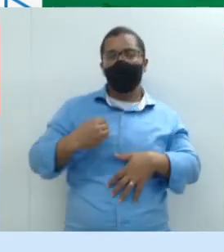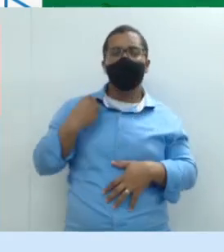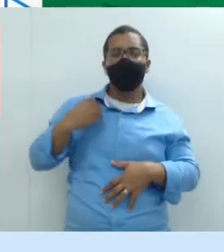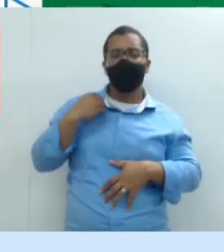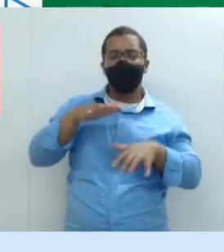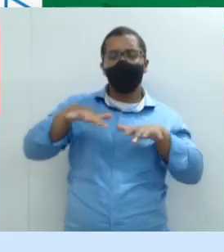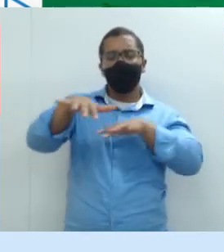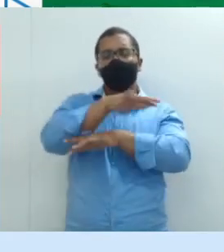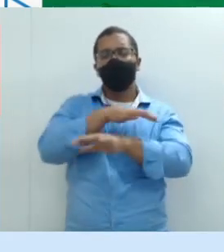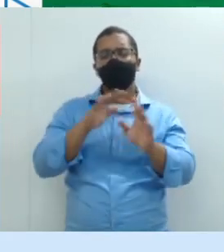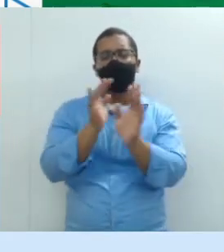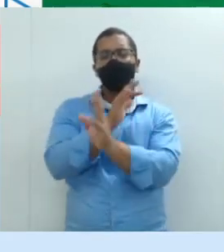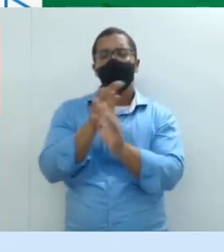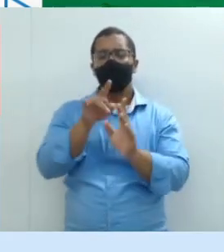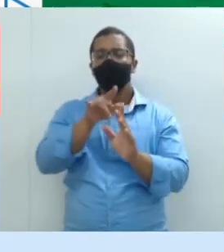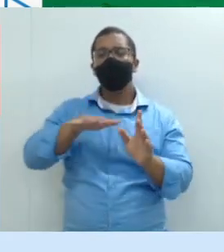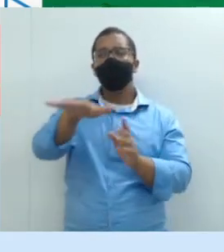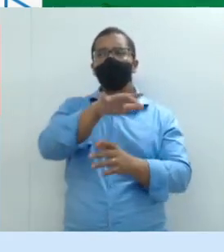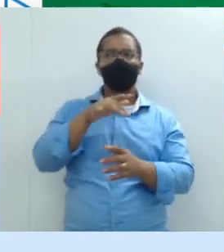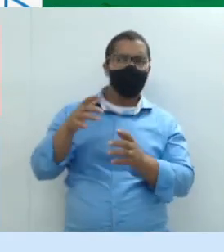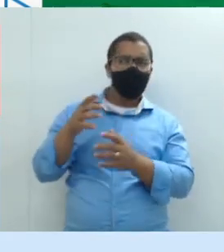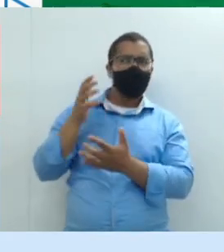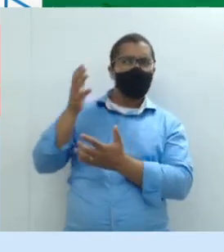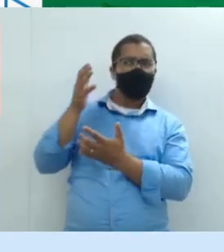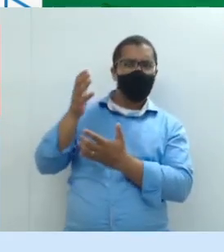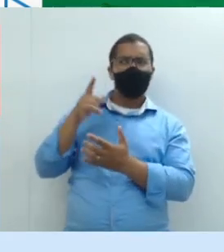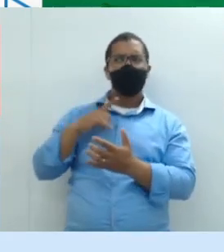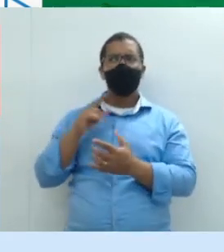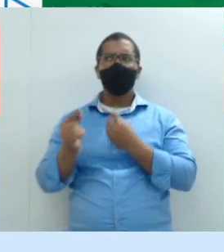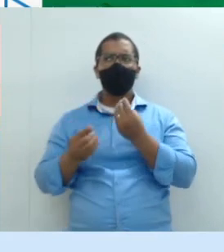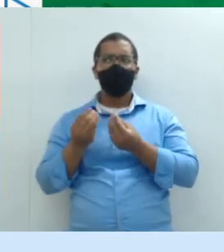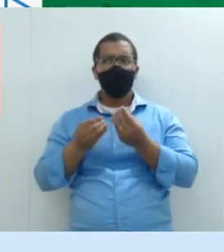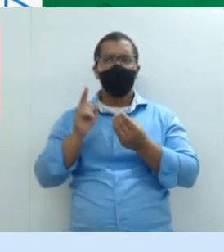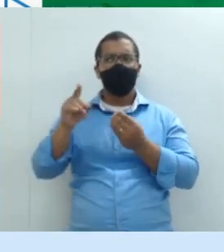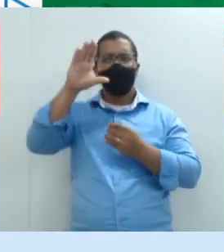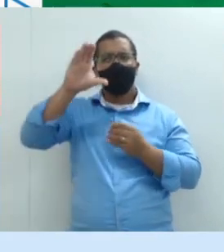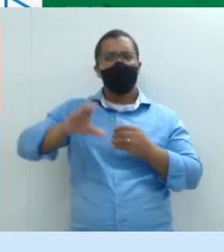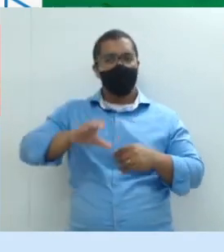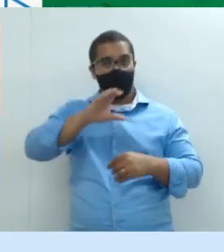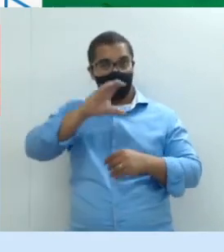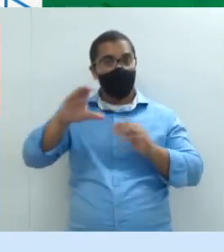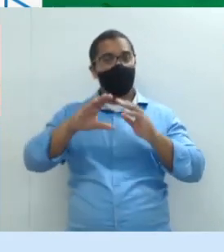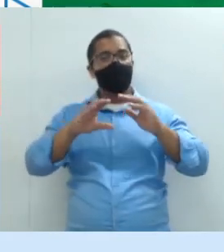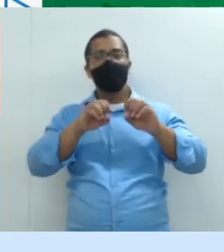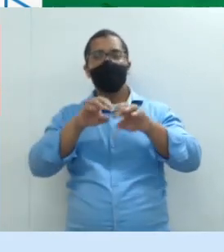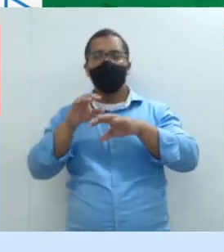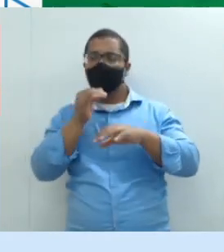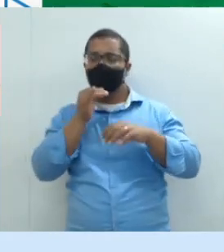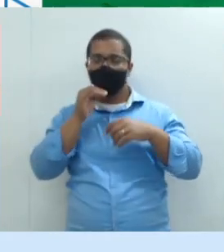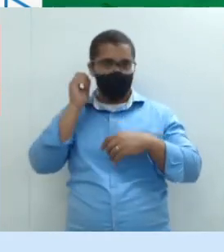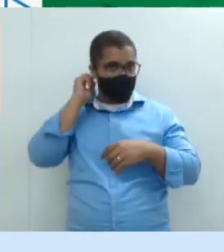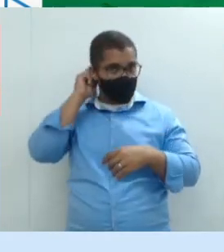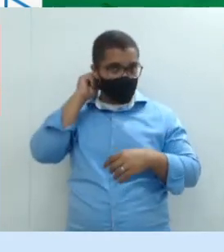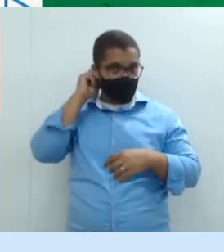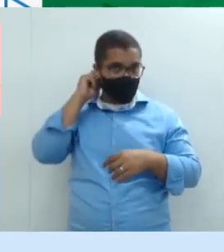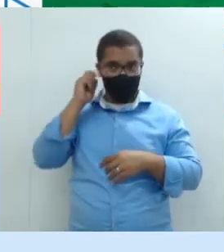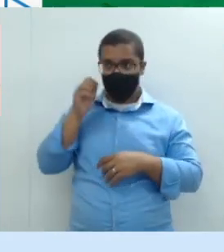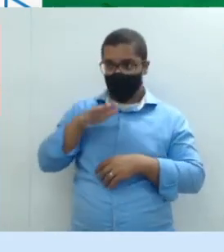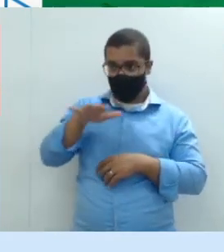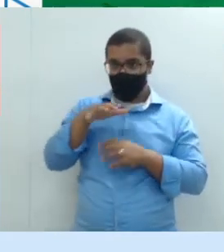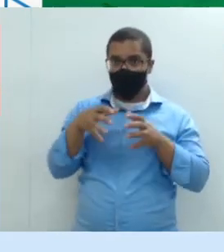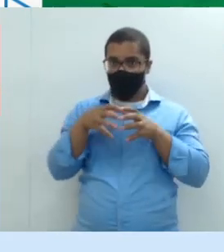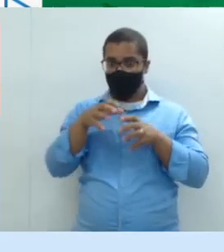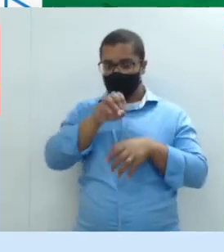pessoas aqui e ali desconfiavam dos valores e dos dogmas que a Igreja pregava. Por exemplo, os hereges, né, esses daqui serão conhecidos